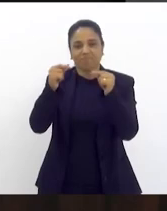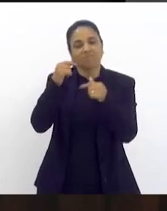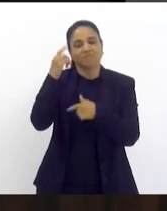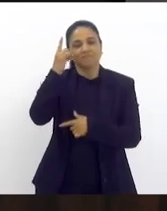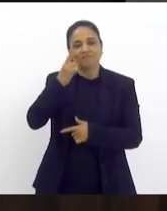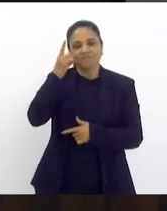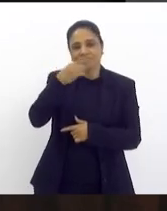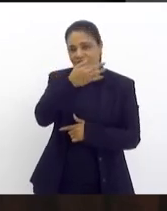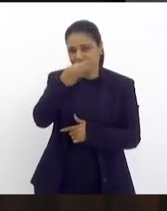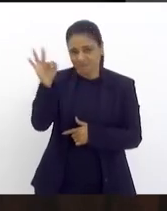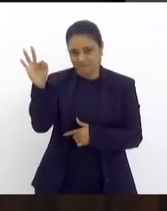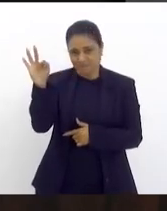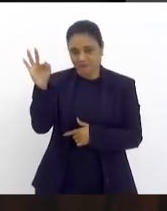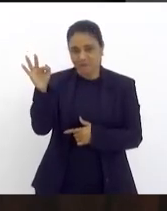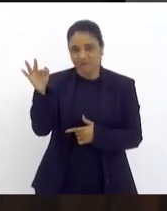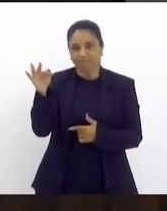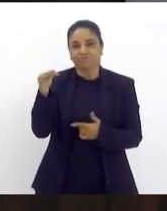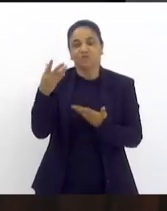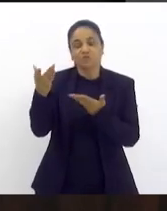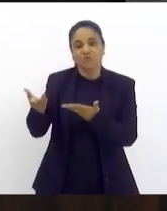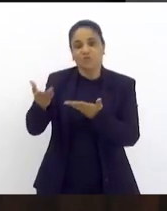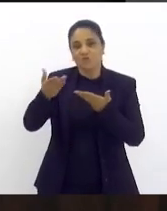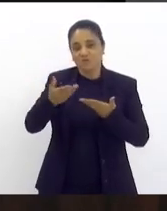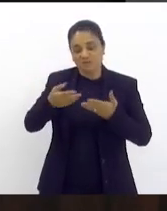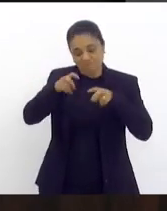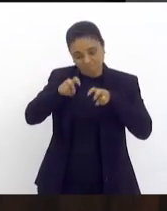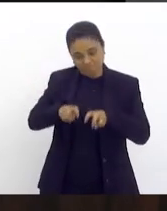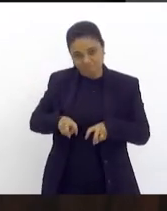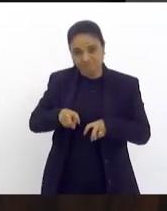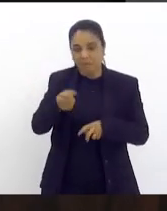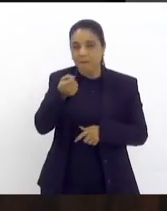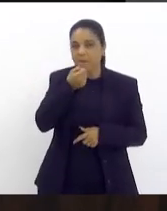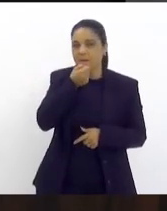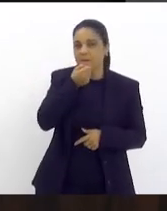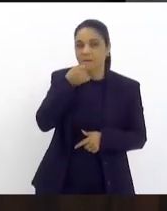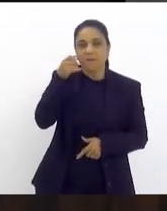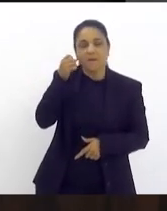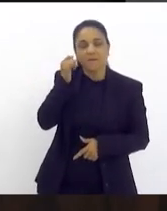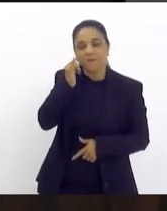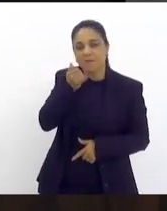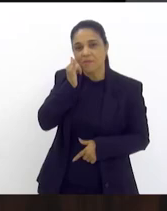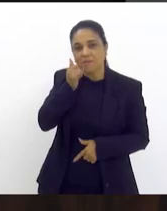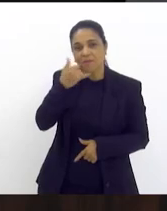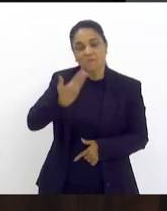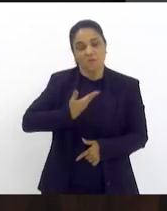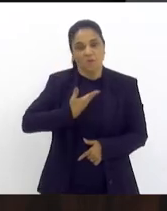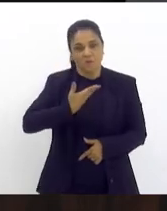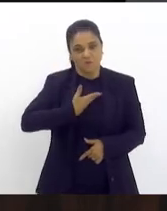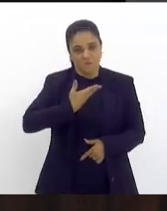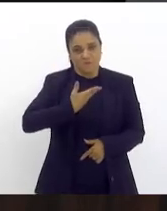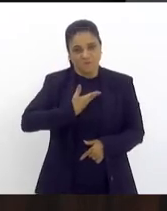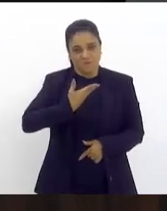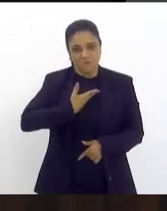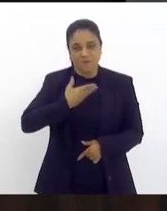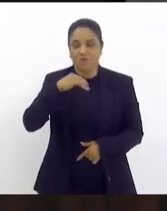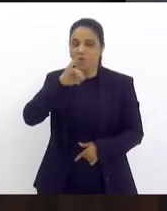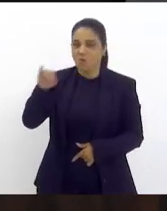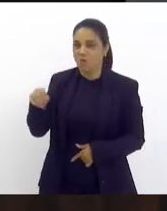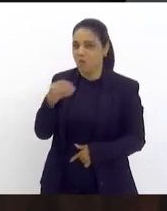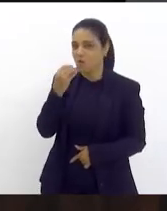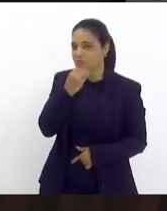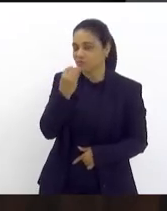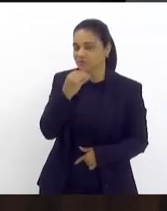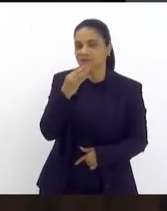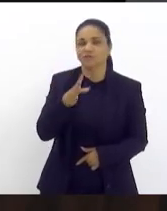federal. Queria convidar a fazer uso da palavra. Querido amigo, companheiro que eu tive a oportunidade de conhecer há